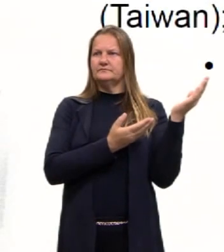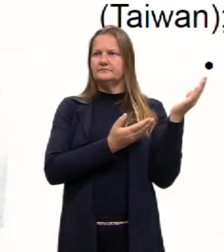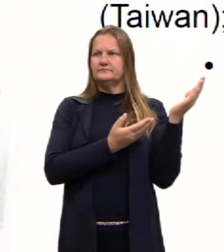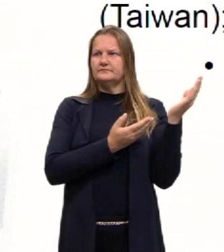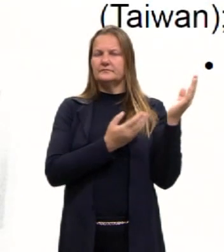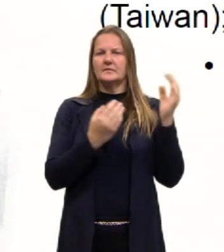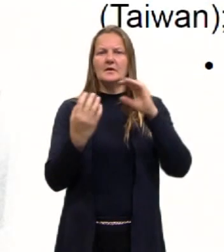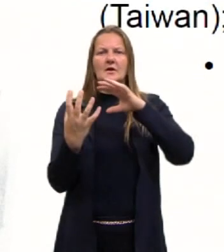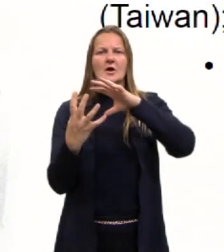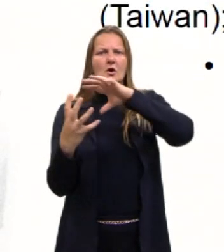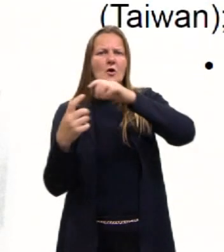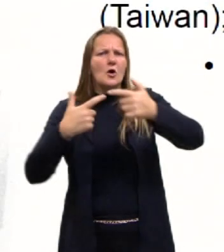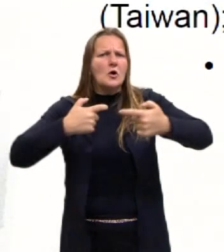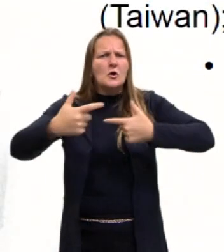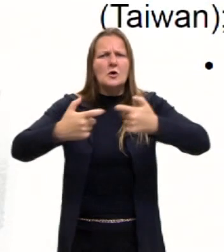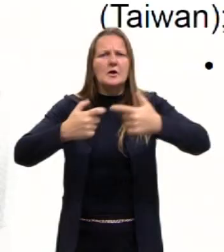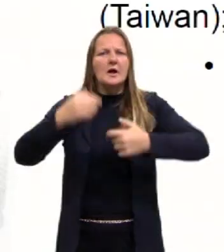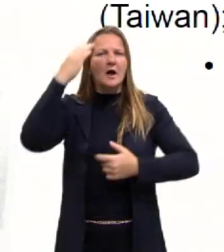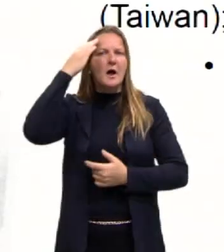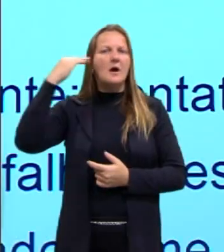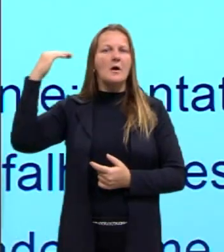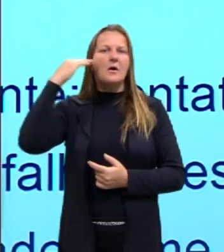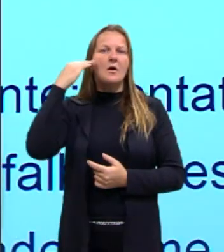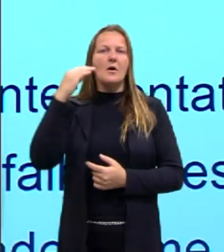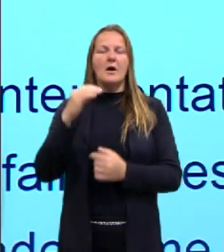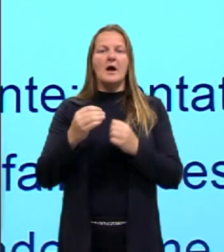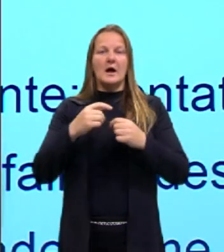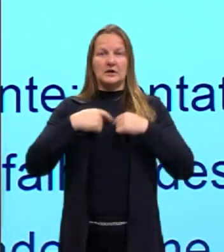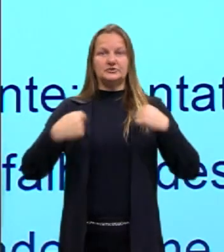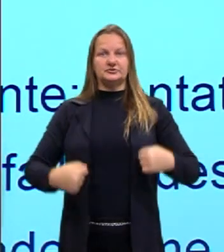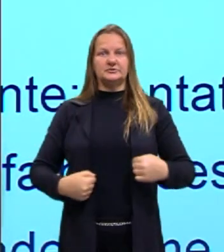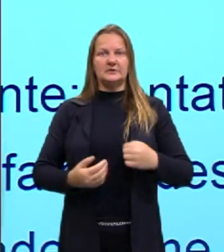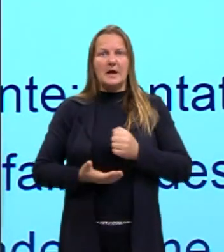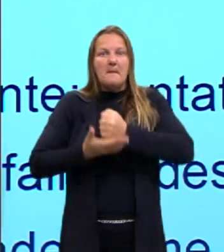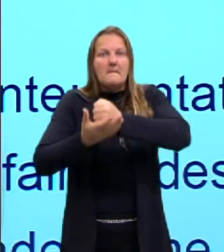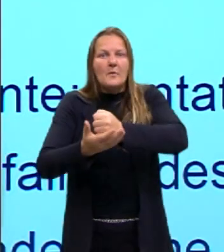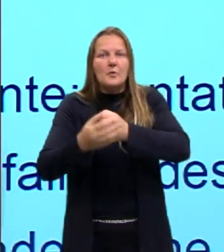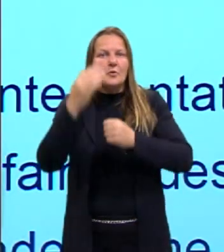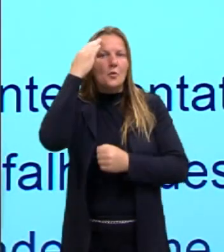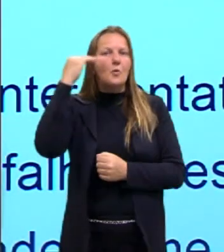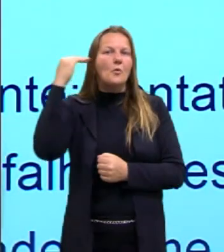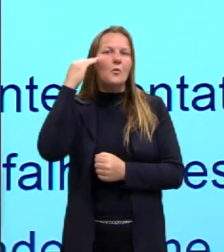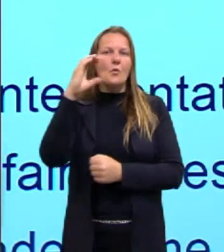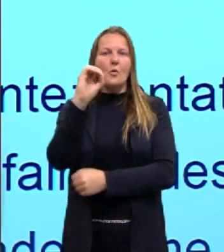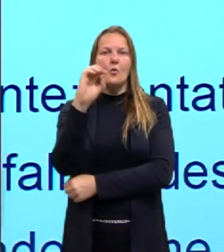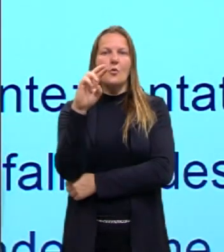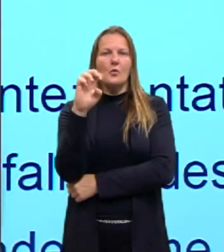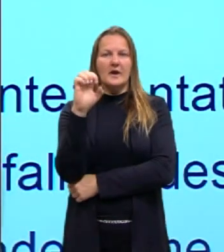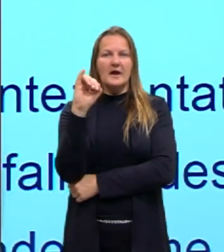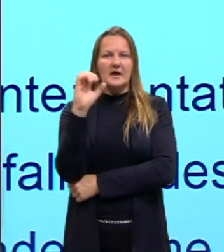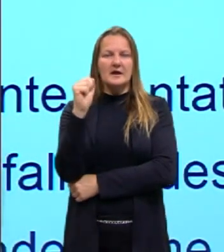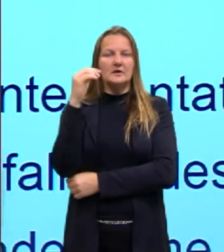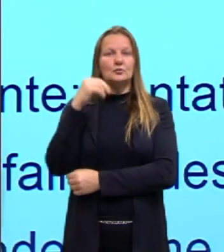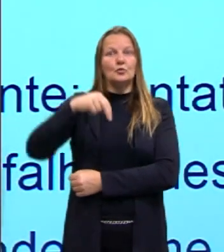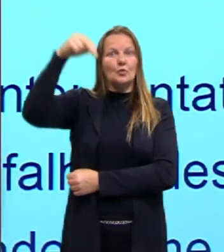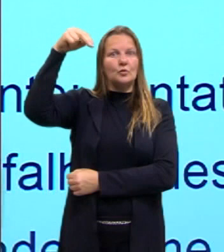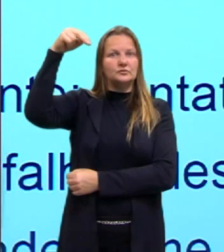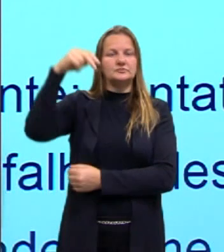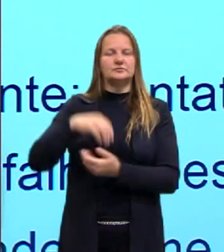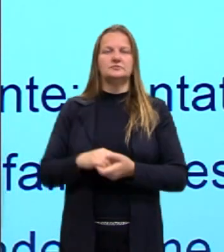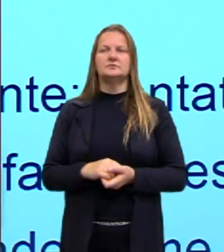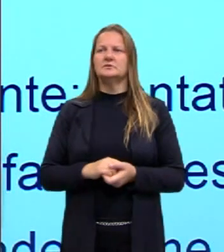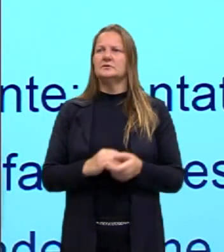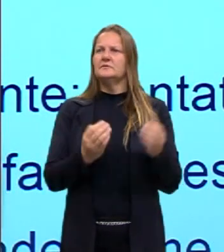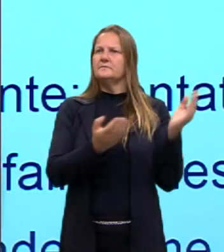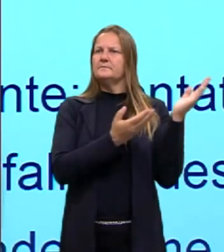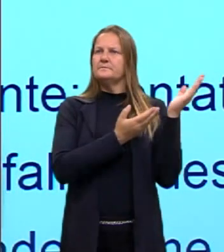da Coreia né então a China apoiou a Coreia do Norte e aqui a gente vê chineses combatendo O Invasor americano